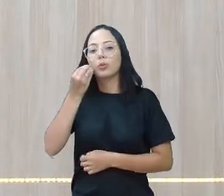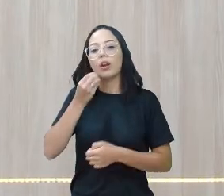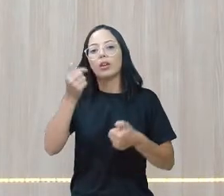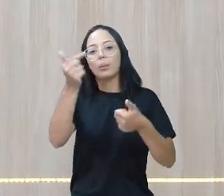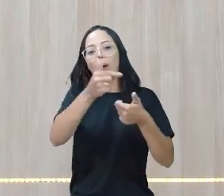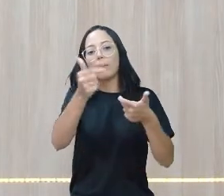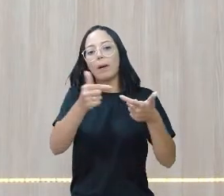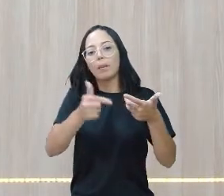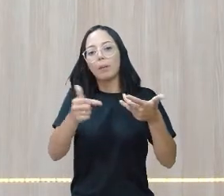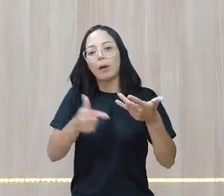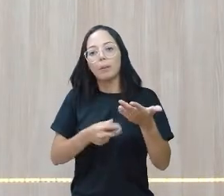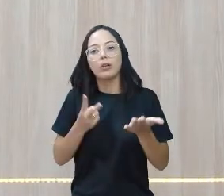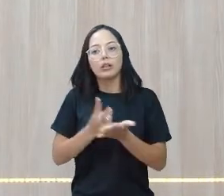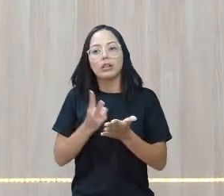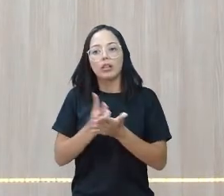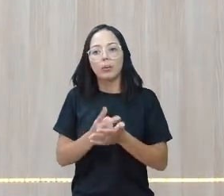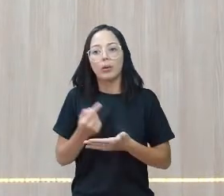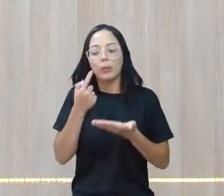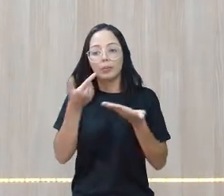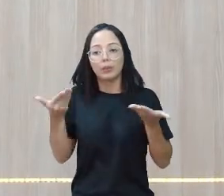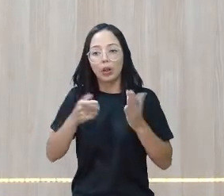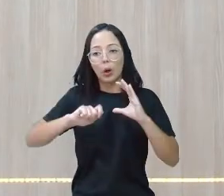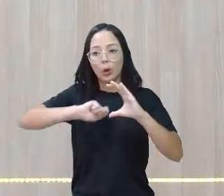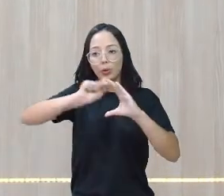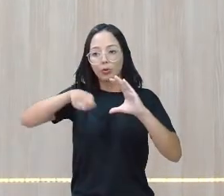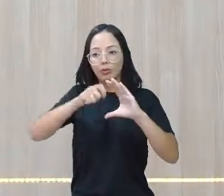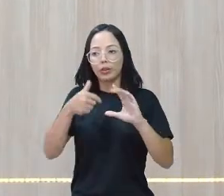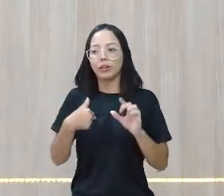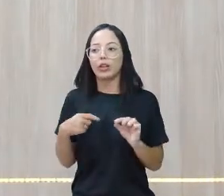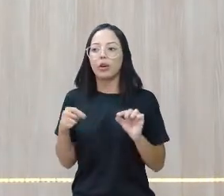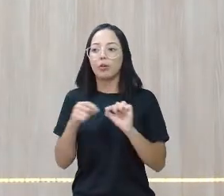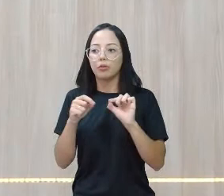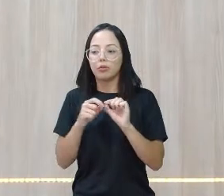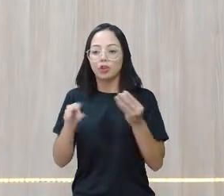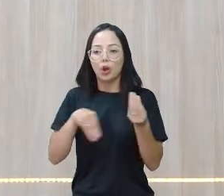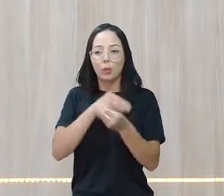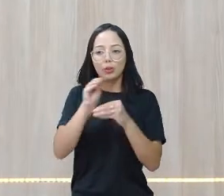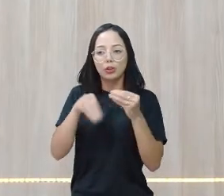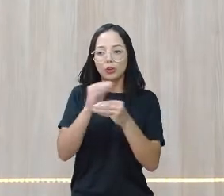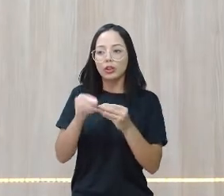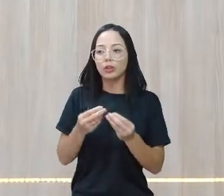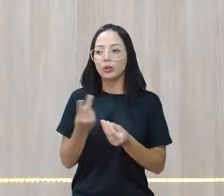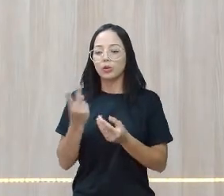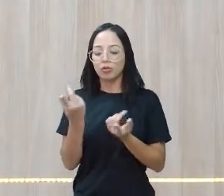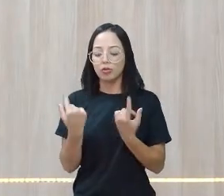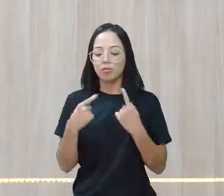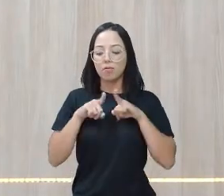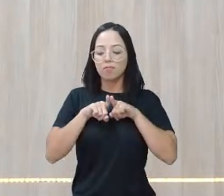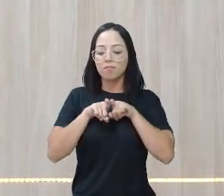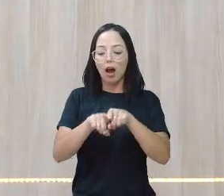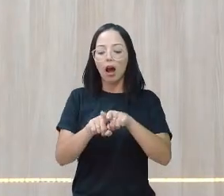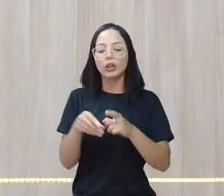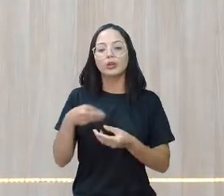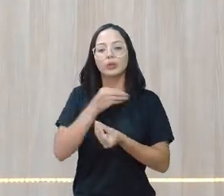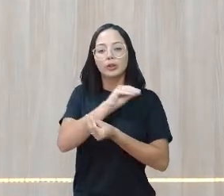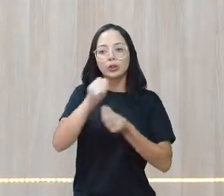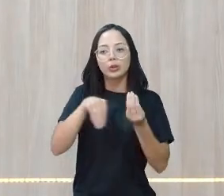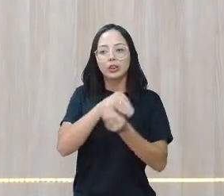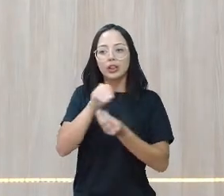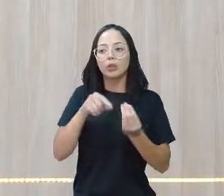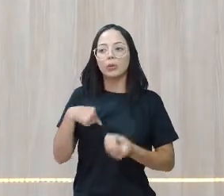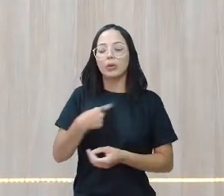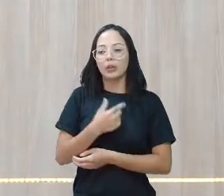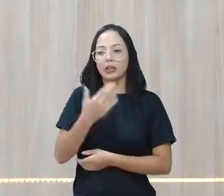repetitiva, digamos assim. Vamos ver um videozinho que eu fiz, misturando esses dois artistas, para a gente ter um pouquinho